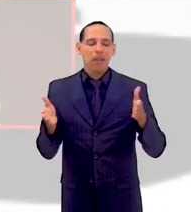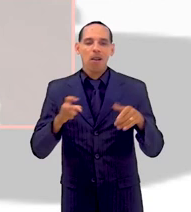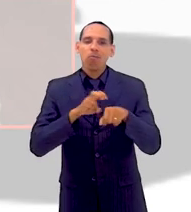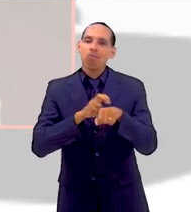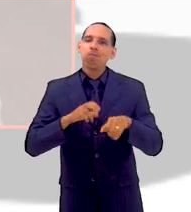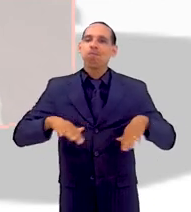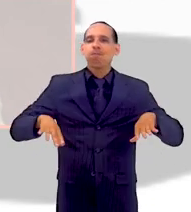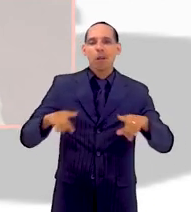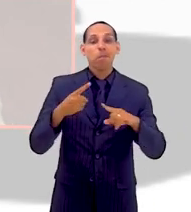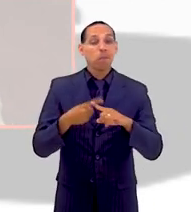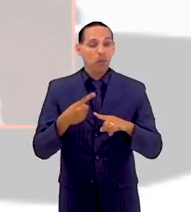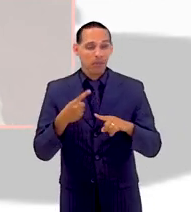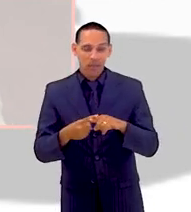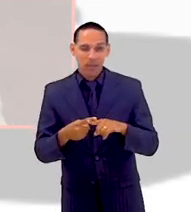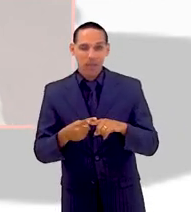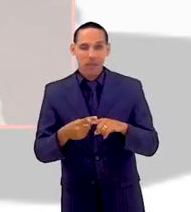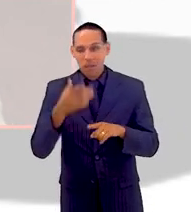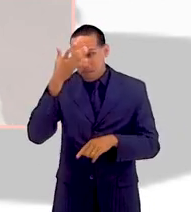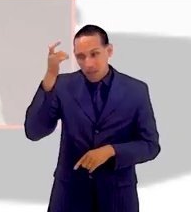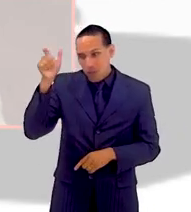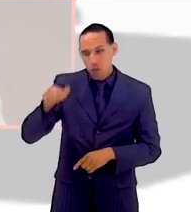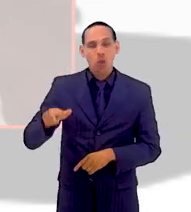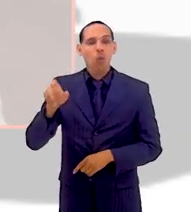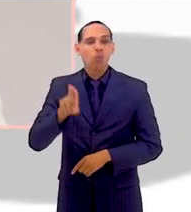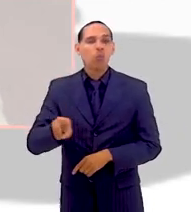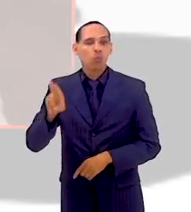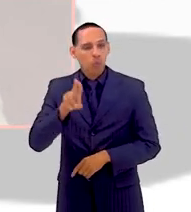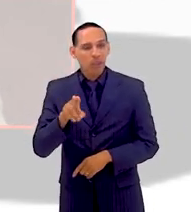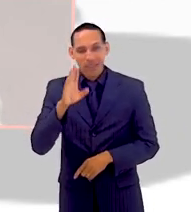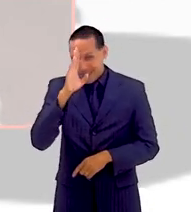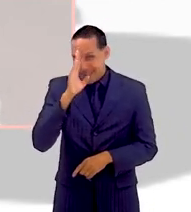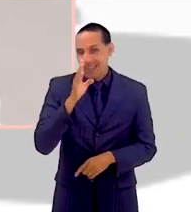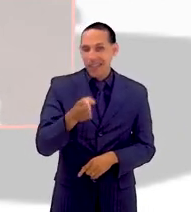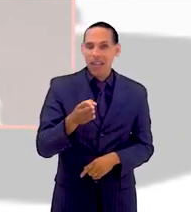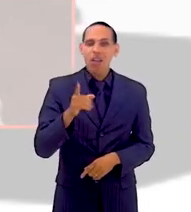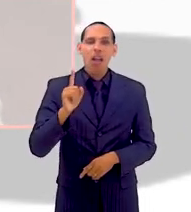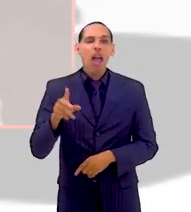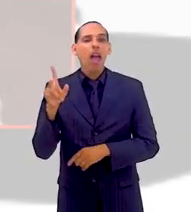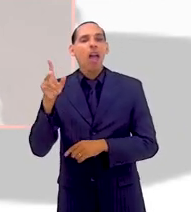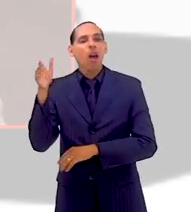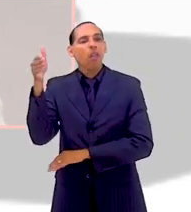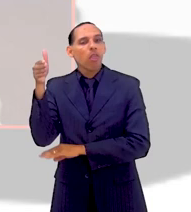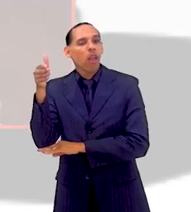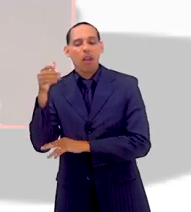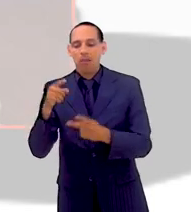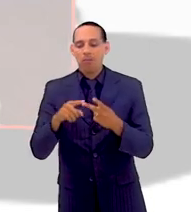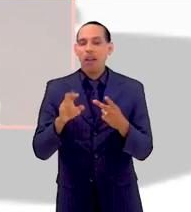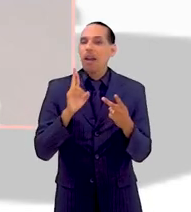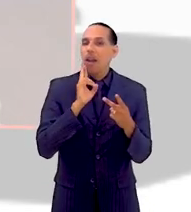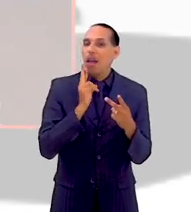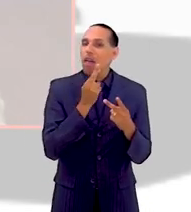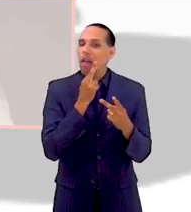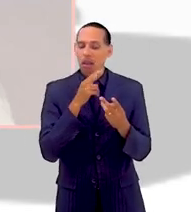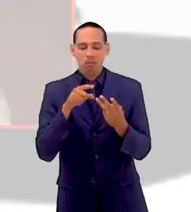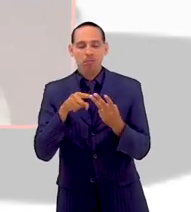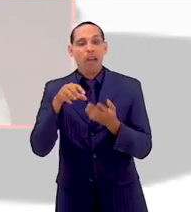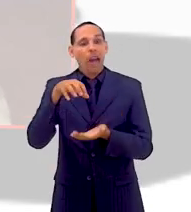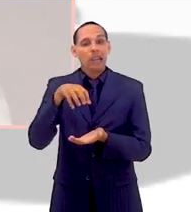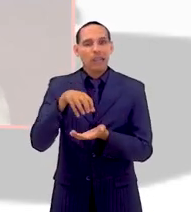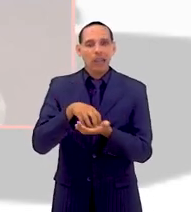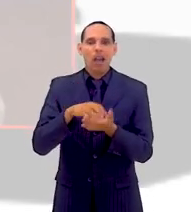quê? Porque é um setor que lida com o usuário diretamente, né? Hotéis, restaurantes, centros de convenção. Os próprios